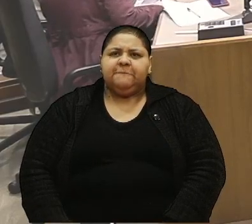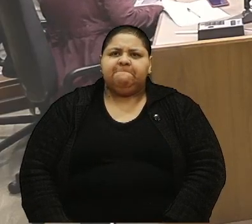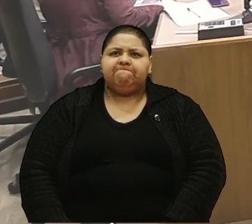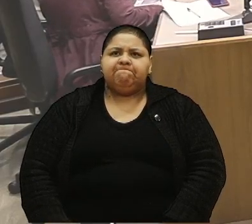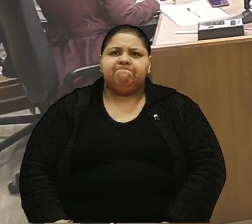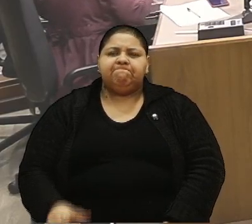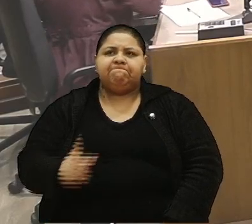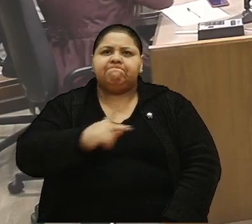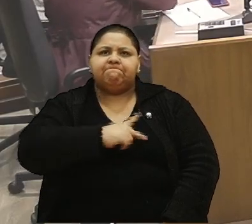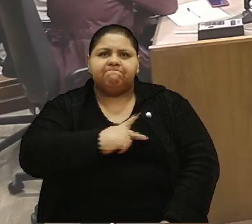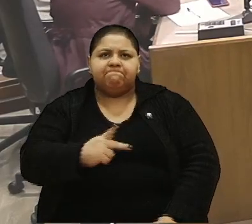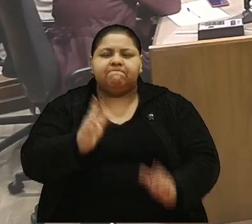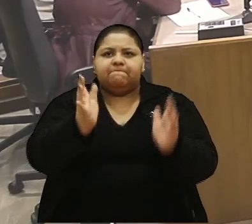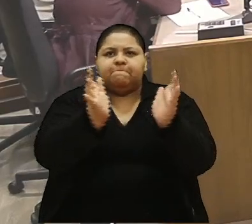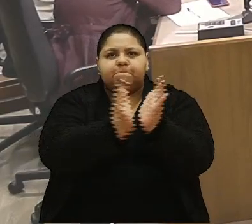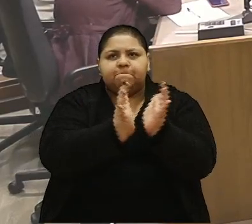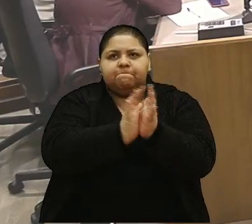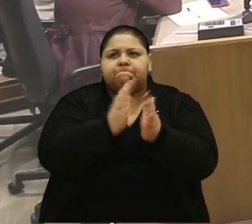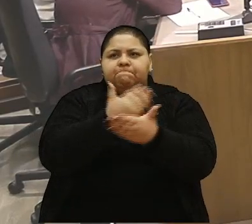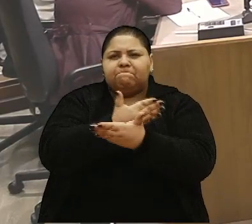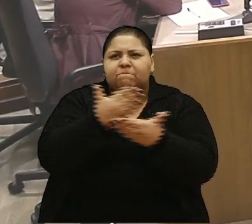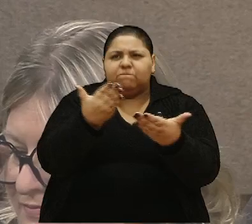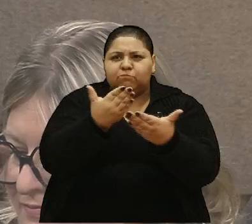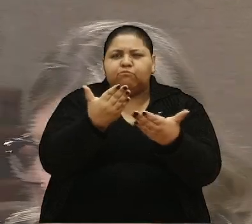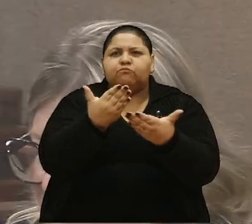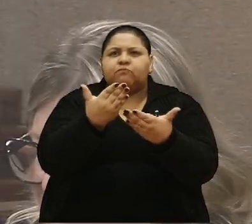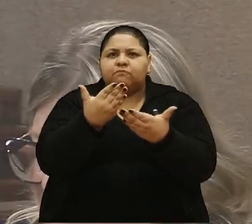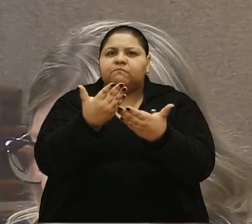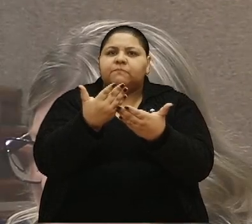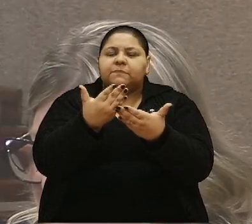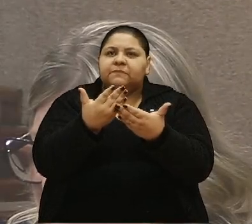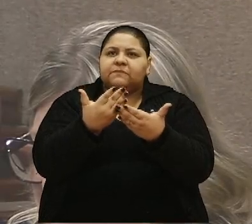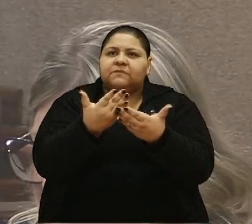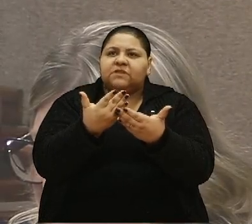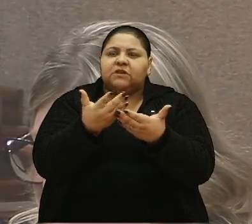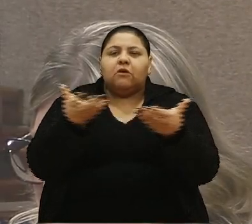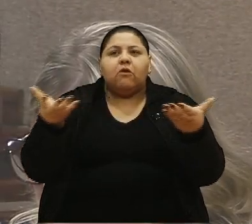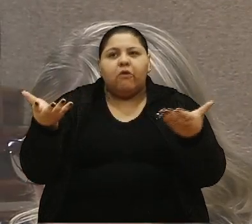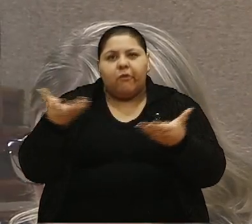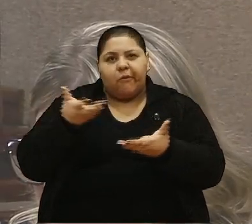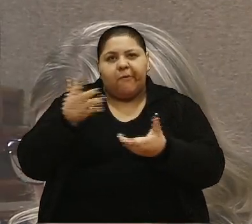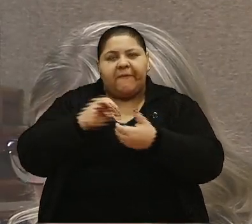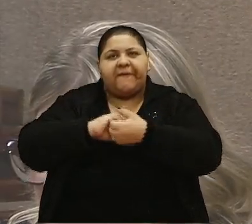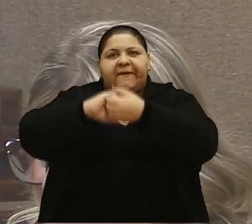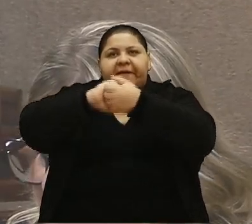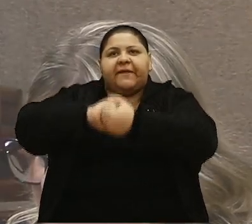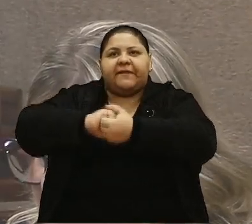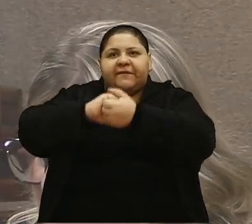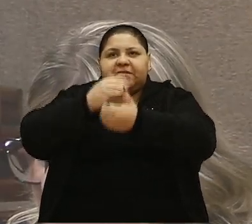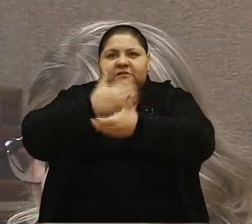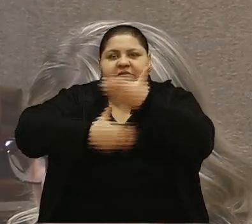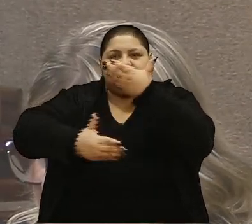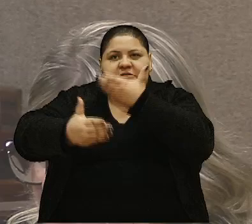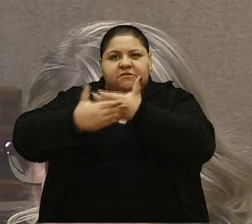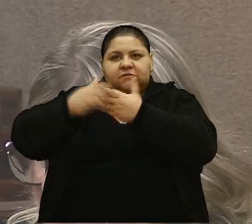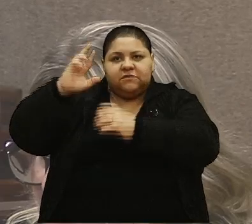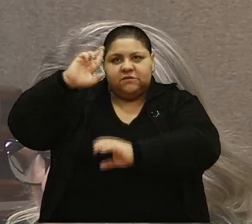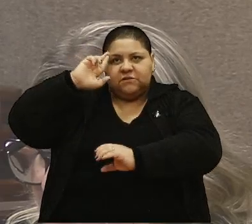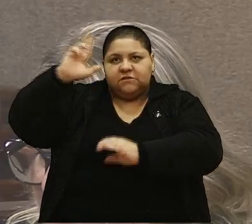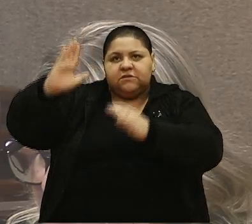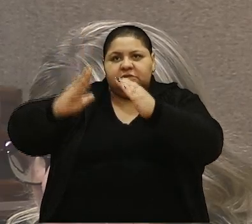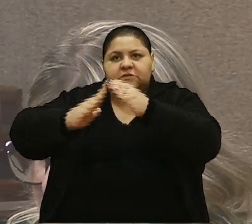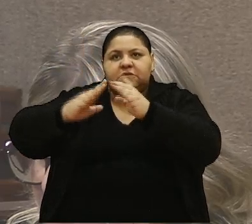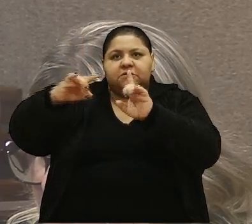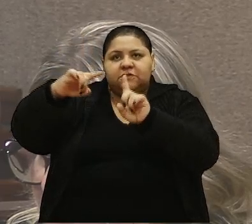Bom, presidente, colegas vereadores e vereadoras, eu quero saudar a toda a diretoria da